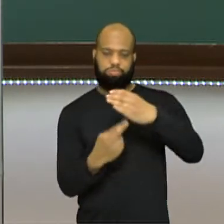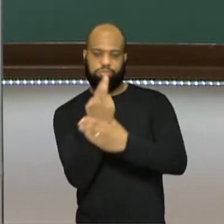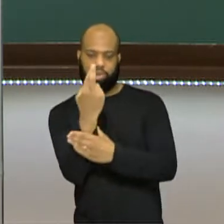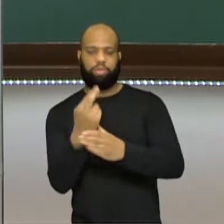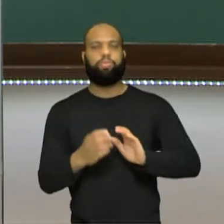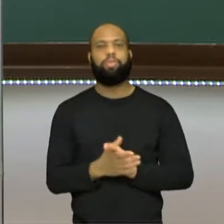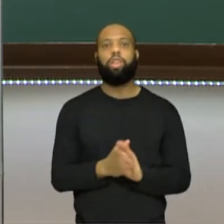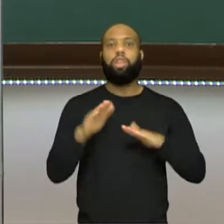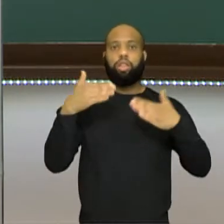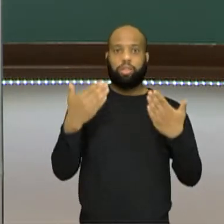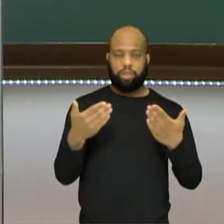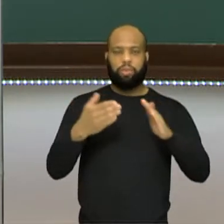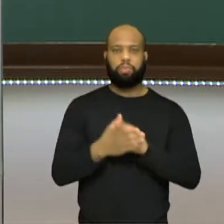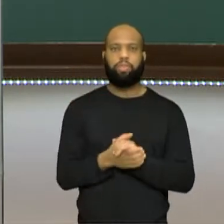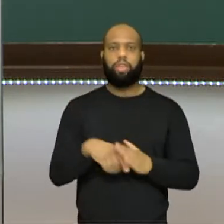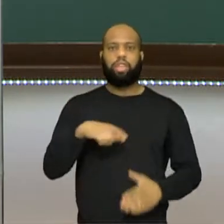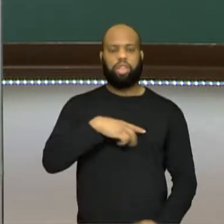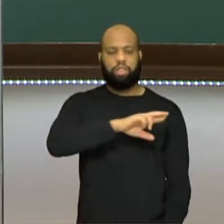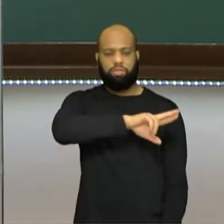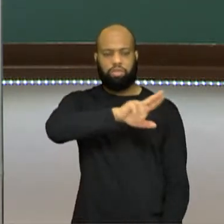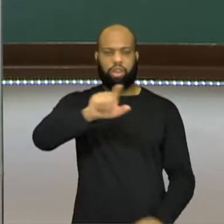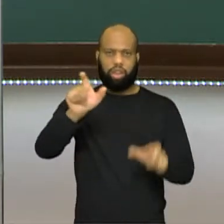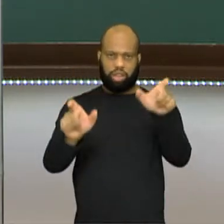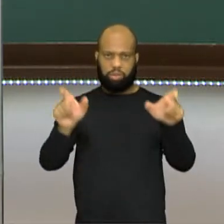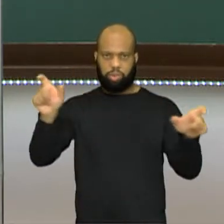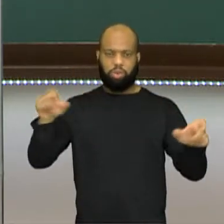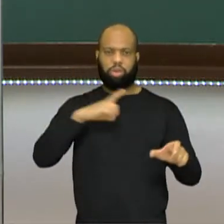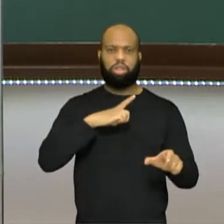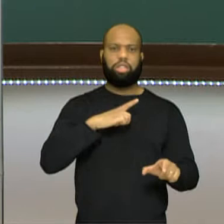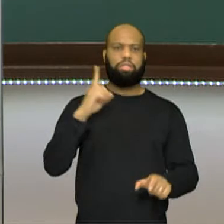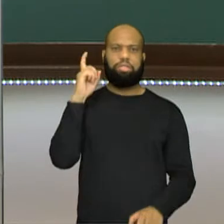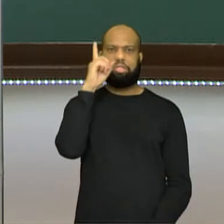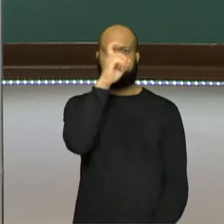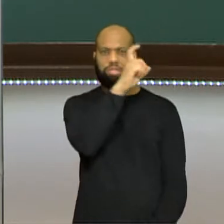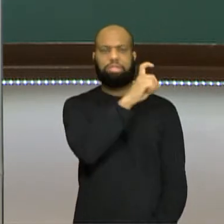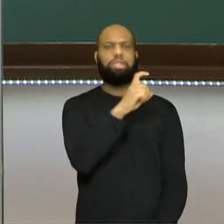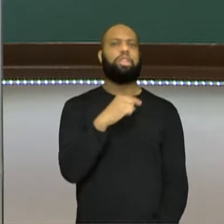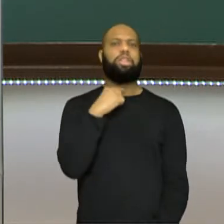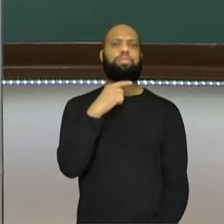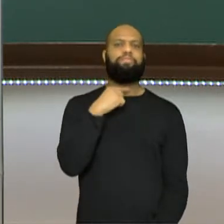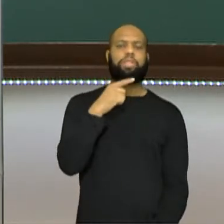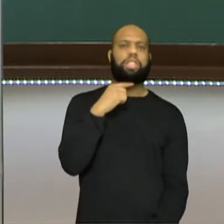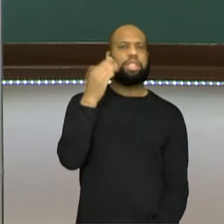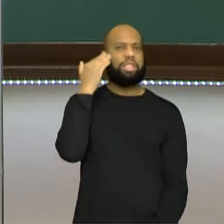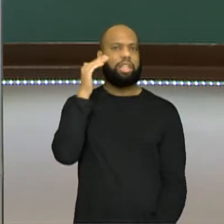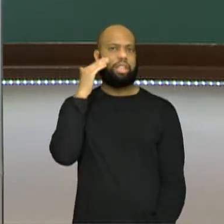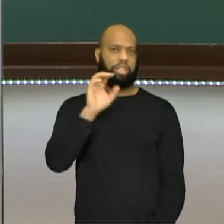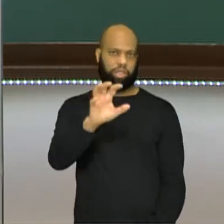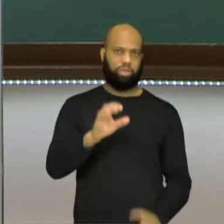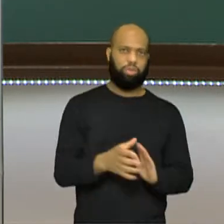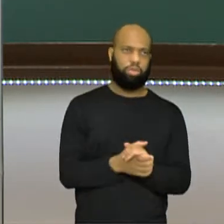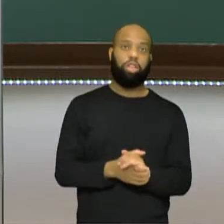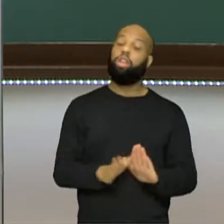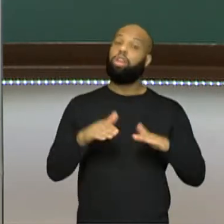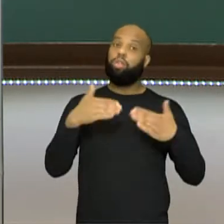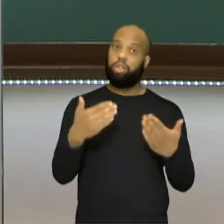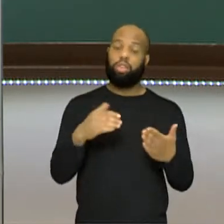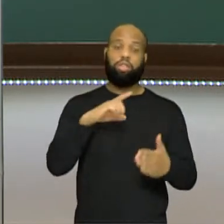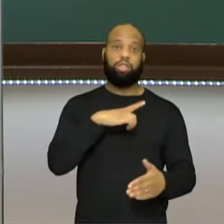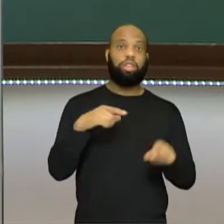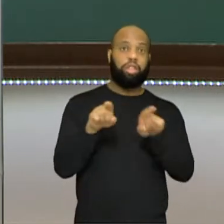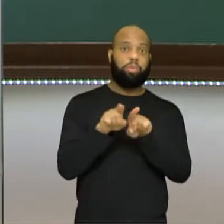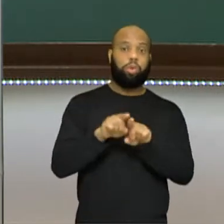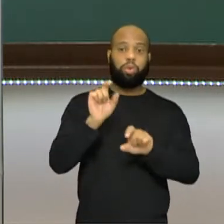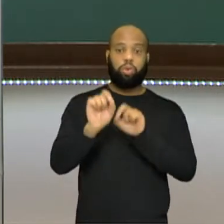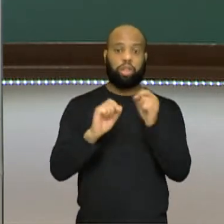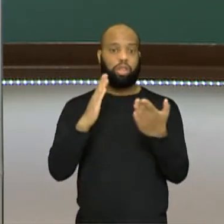Renascimento. E muitas pessoas tiveram muitas dificuldades para entender essa realidade e, se bobear, nós temos ainda